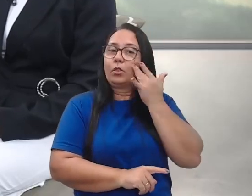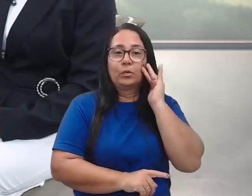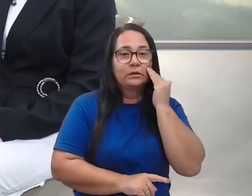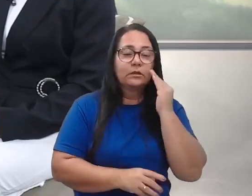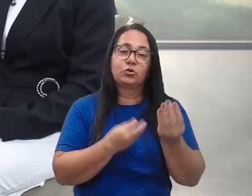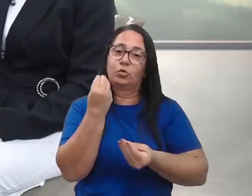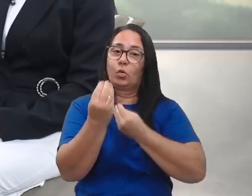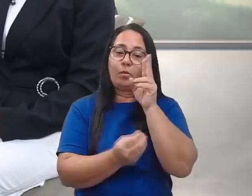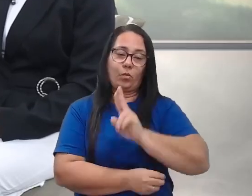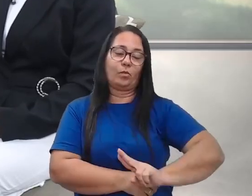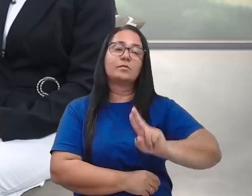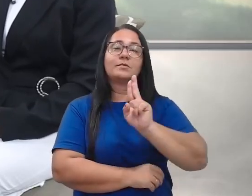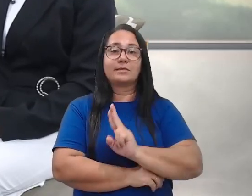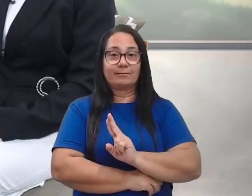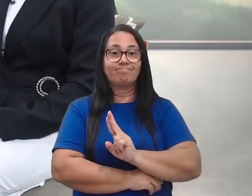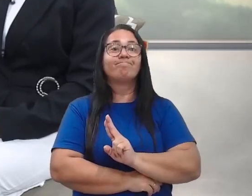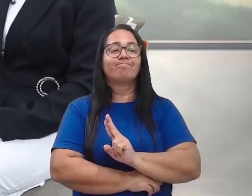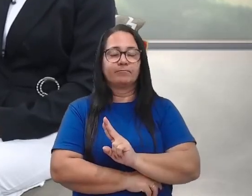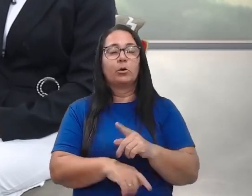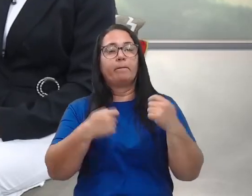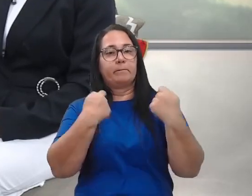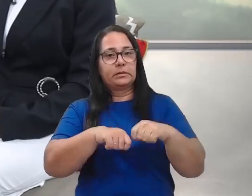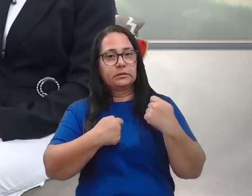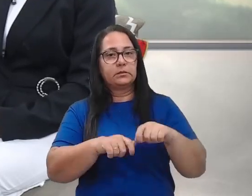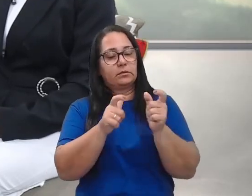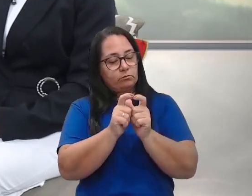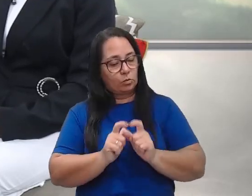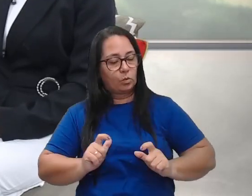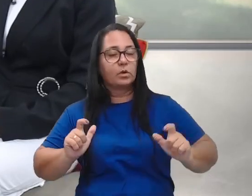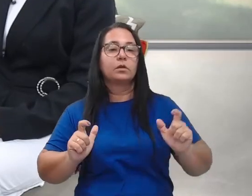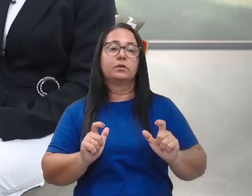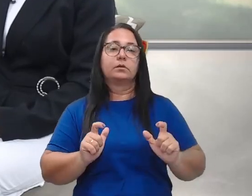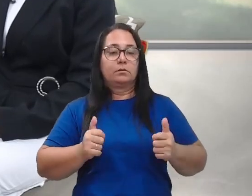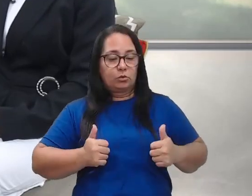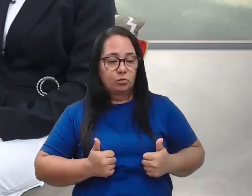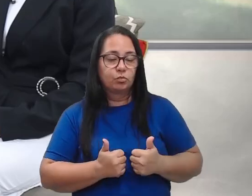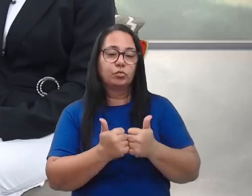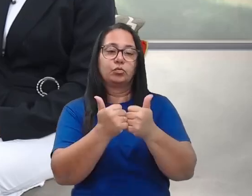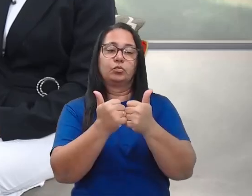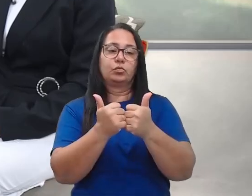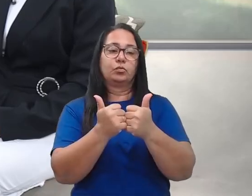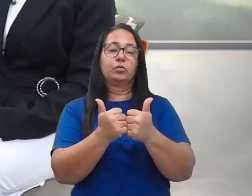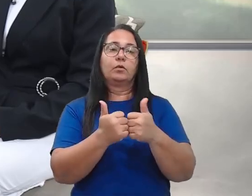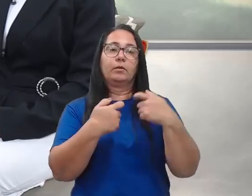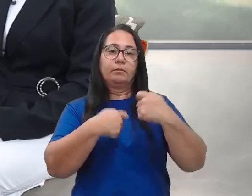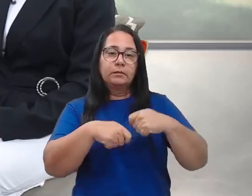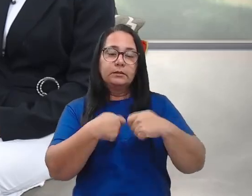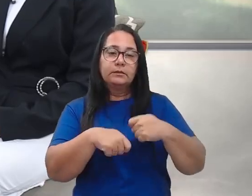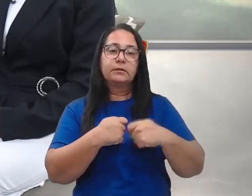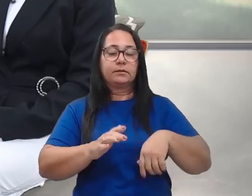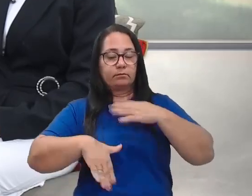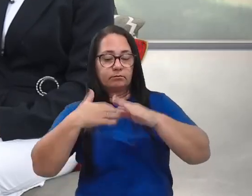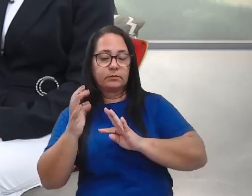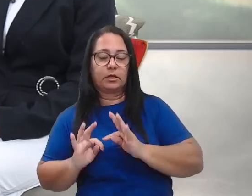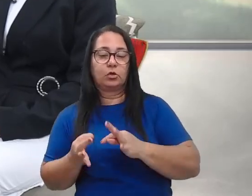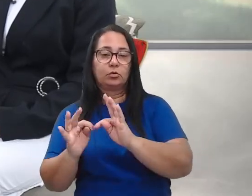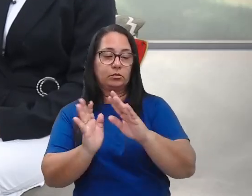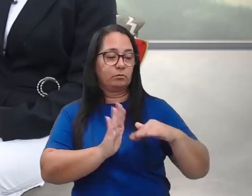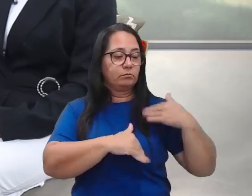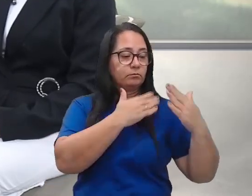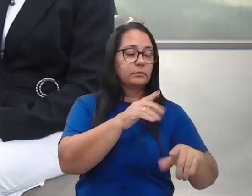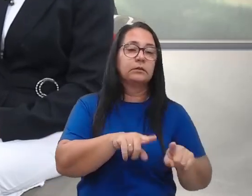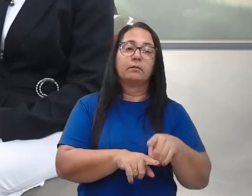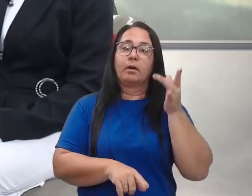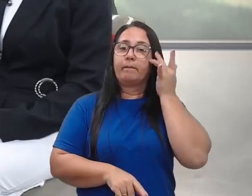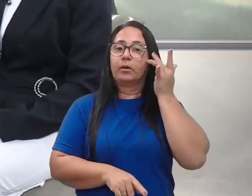dali. Então é um crescimento em conjunto. Tem que melhorar a tecnologia, tem que melhorar o desenvolvimento, tem que melhorar a maturidade de quem está